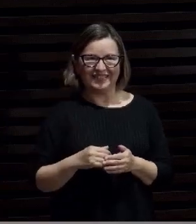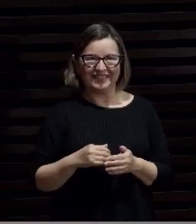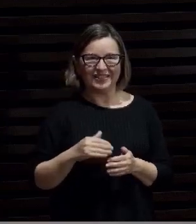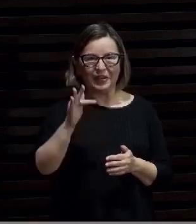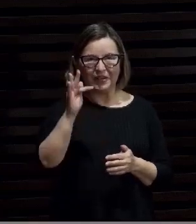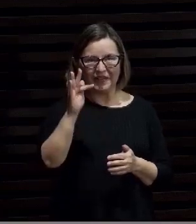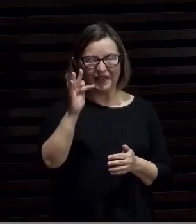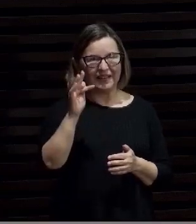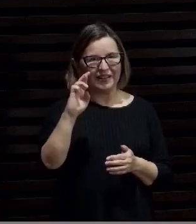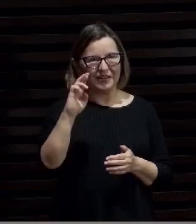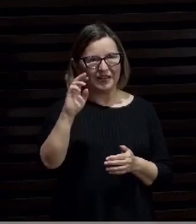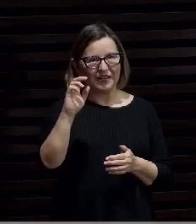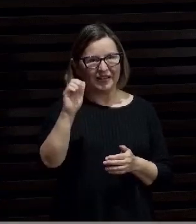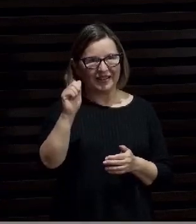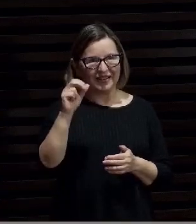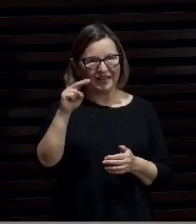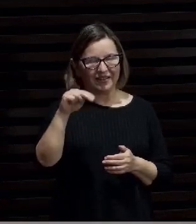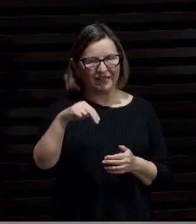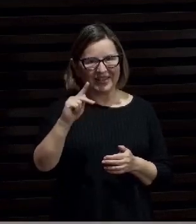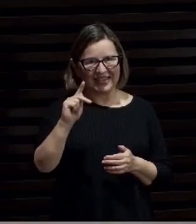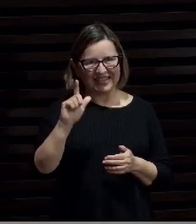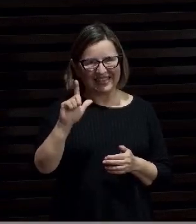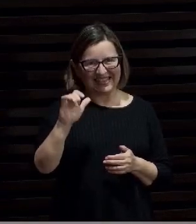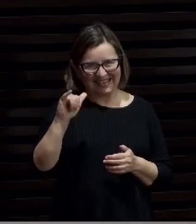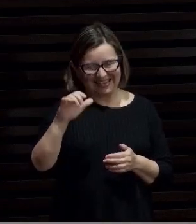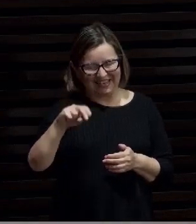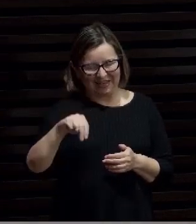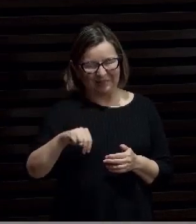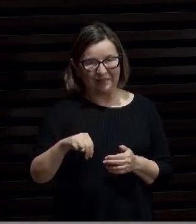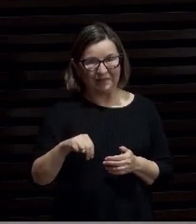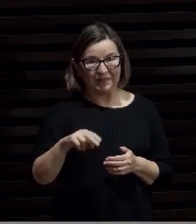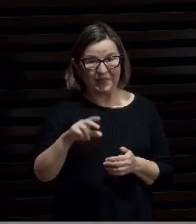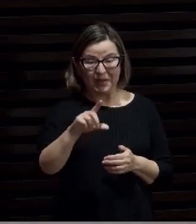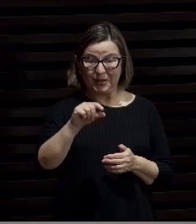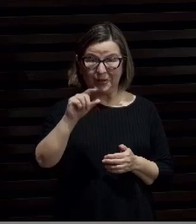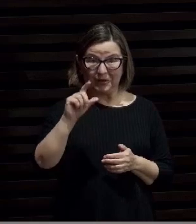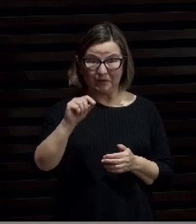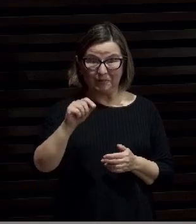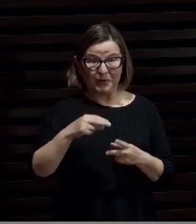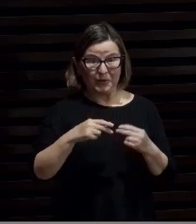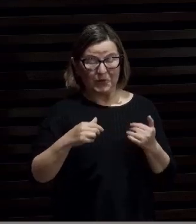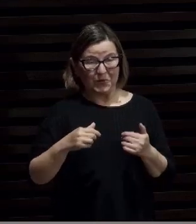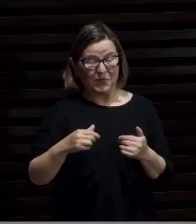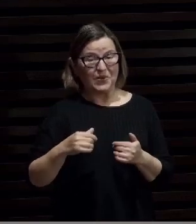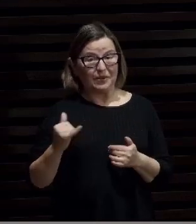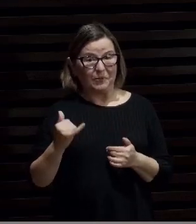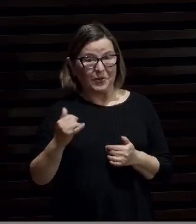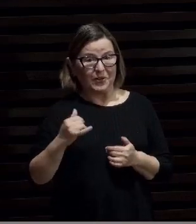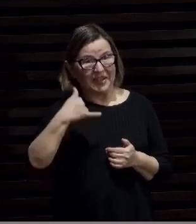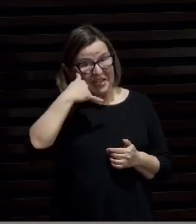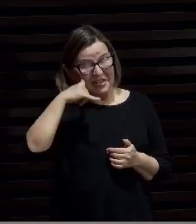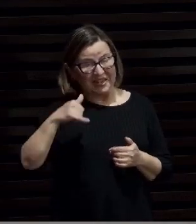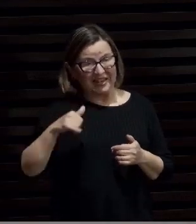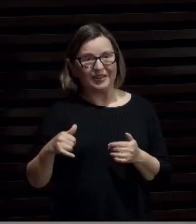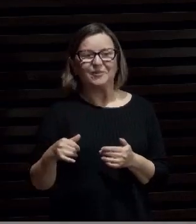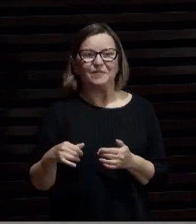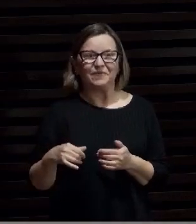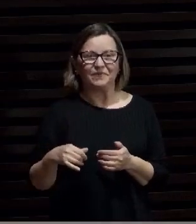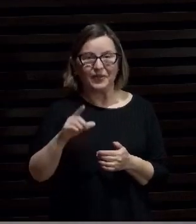Provavelmente todos aqui já ouviram falar nele. Ele fez grandes descobertas na área da eletricidade. Ele descobriu, por exemplo, que o